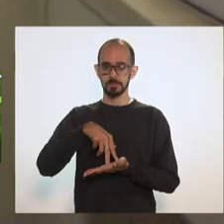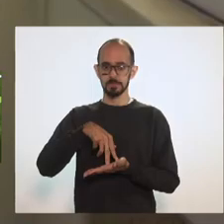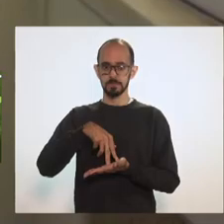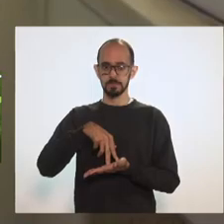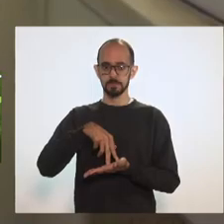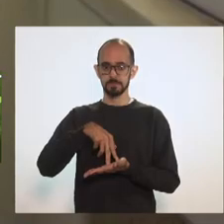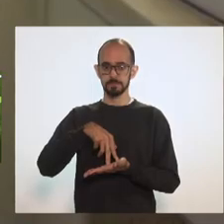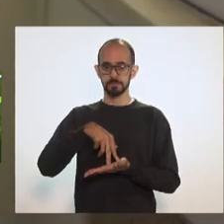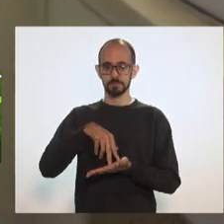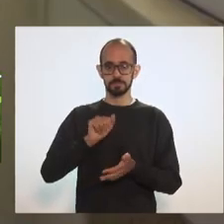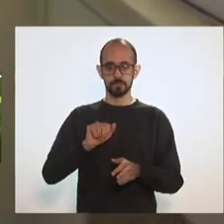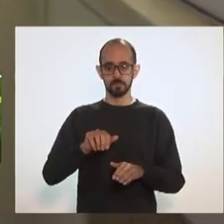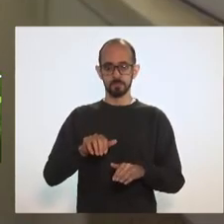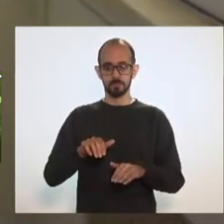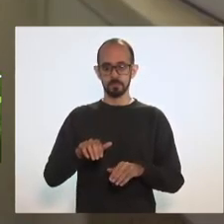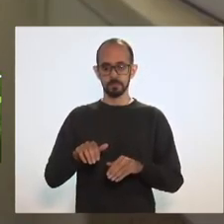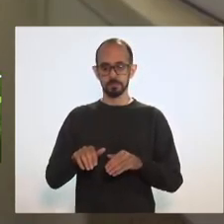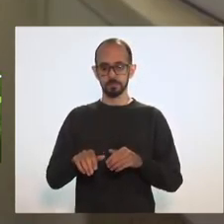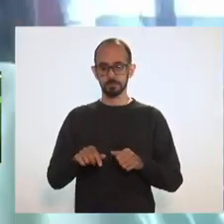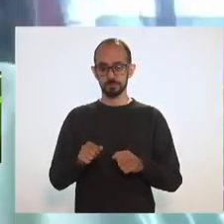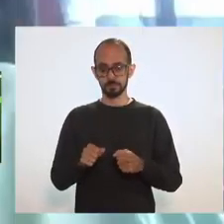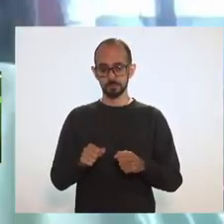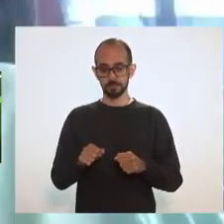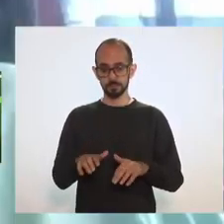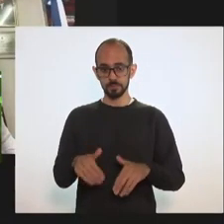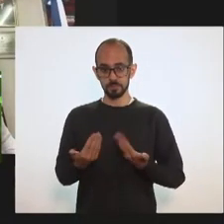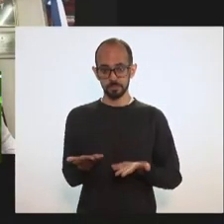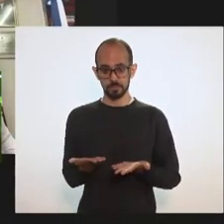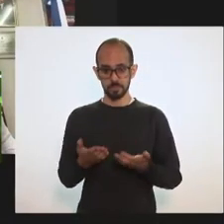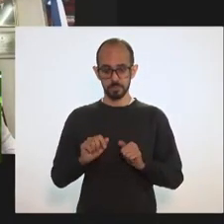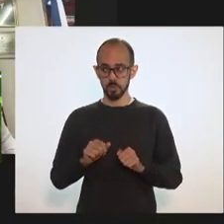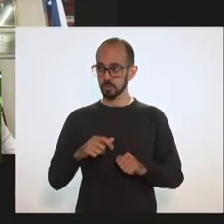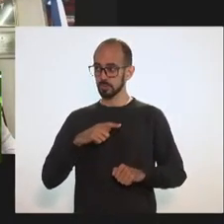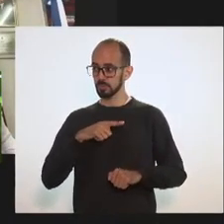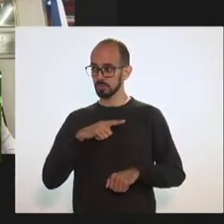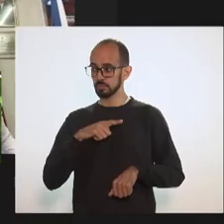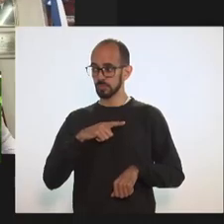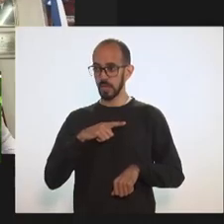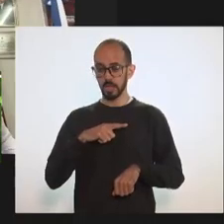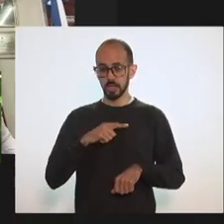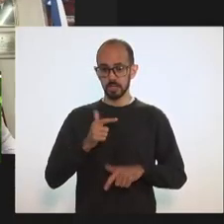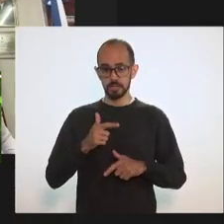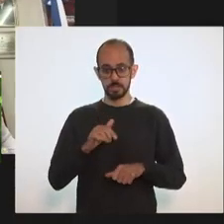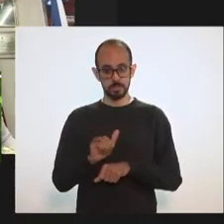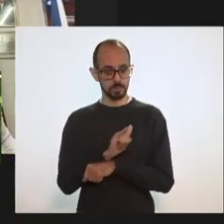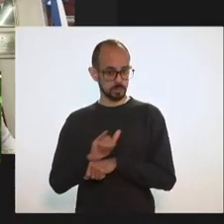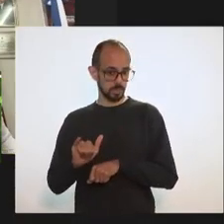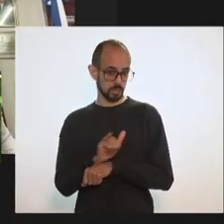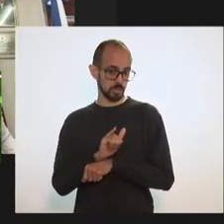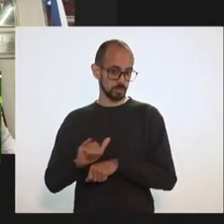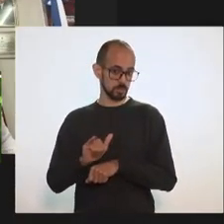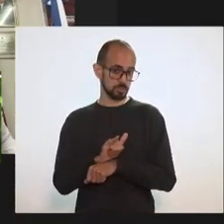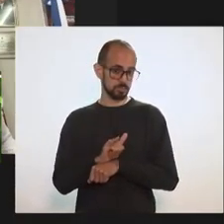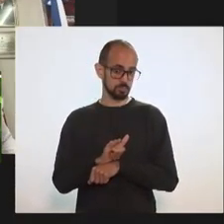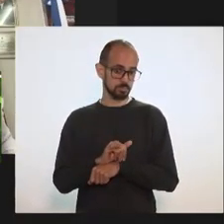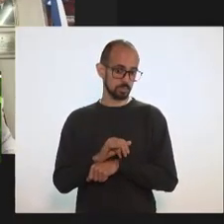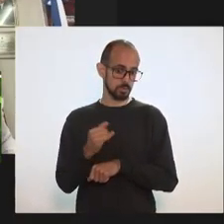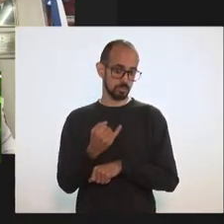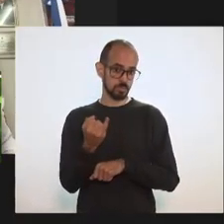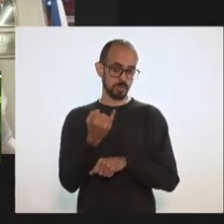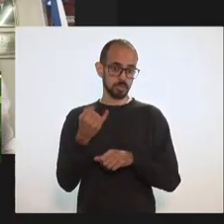que vai ser empanhada, matriz de raça, etc., etc., ela tem que ser exportada em pé, evidente.